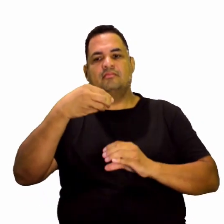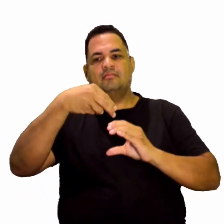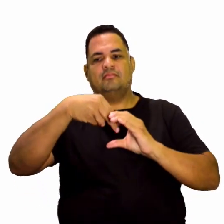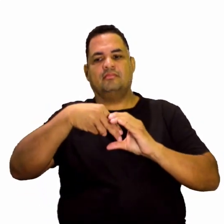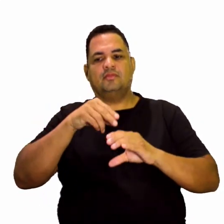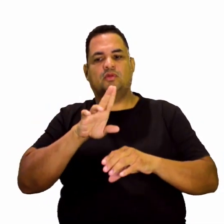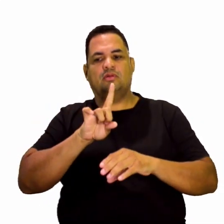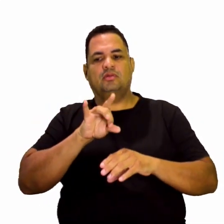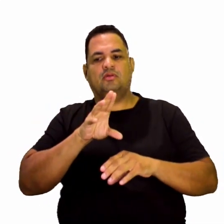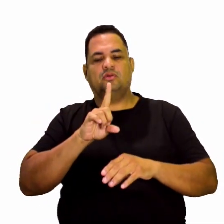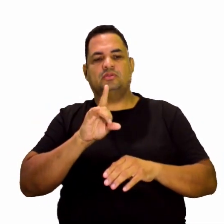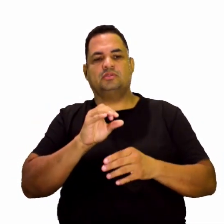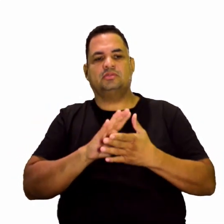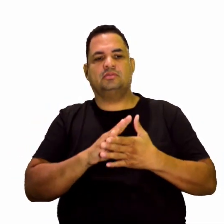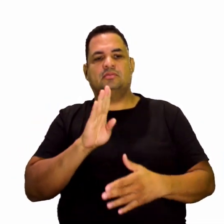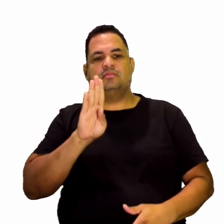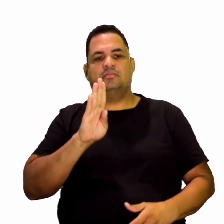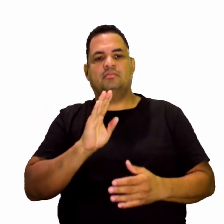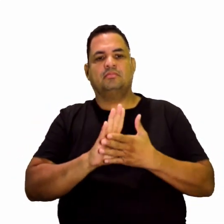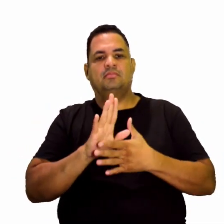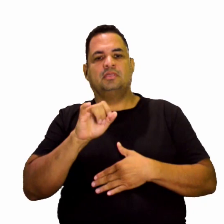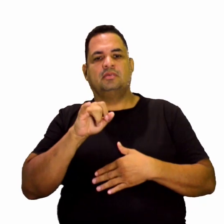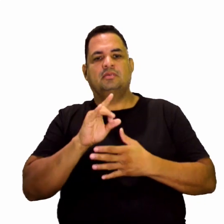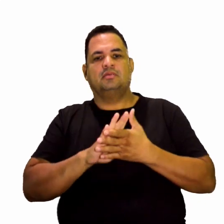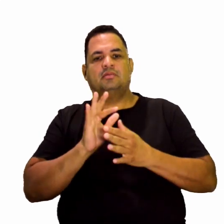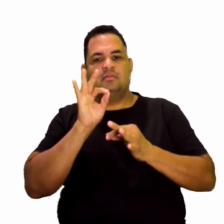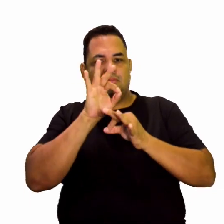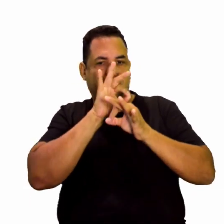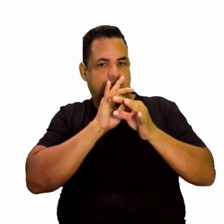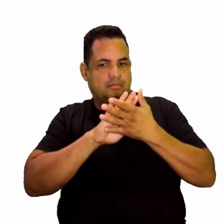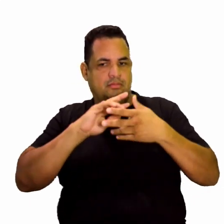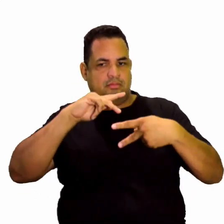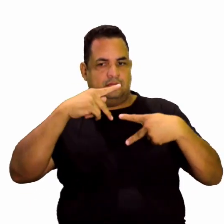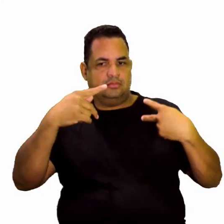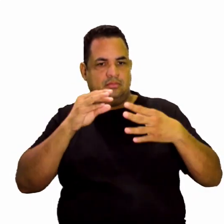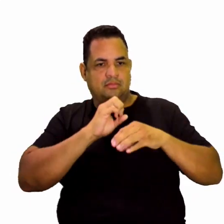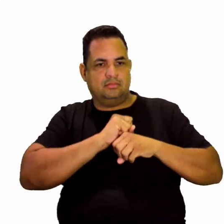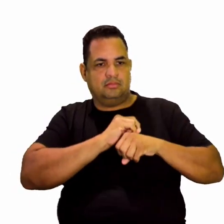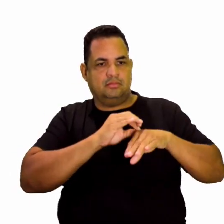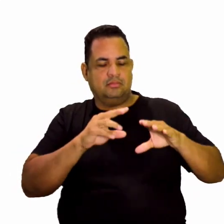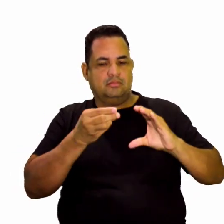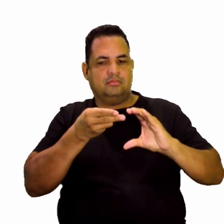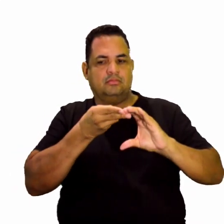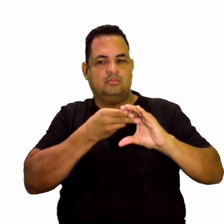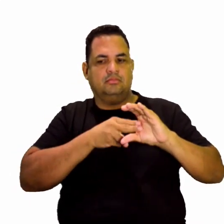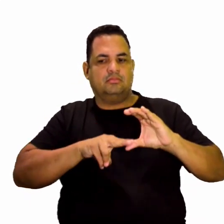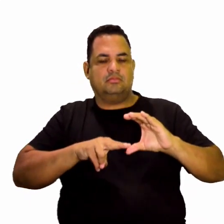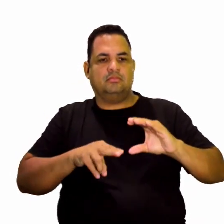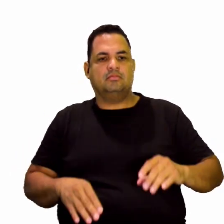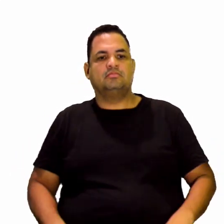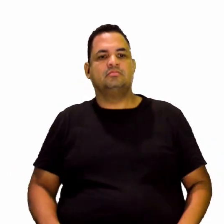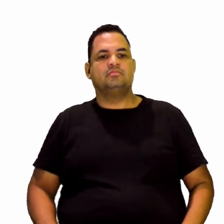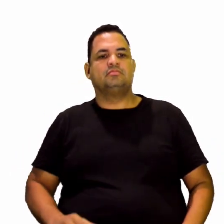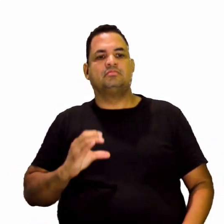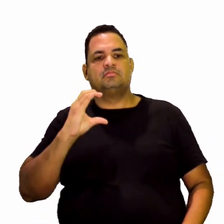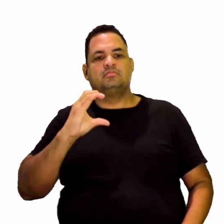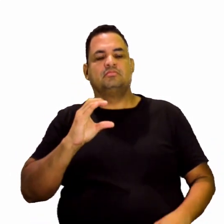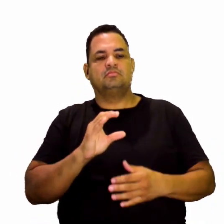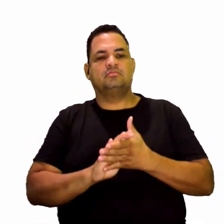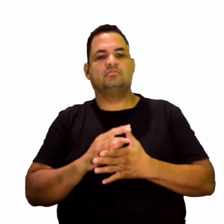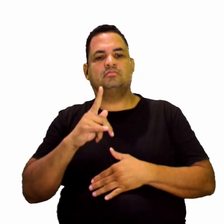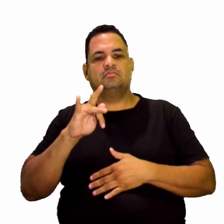no nucleóide. B. Os plasmídeos são fragmentos de DNA dispersos no citoplasma.